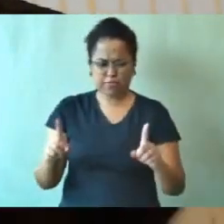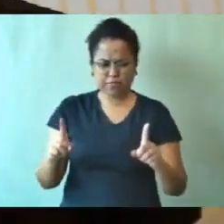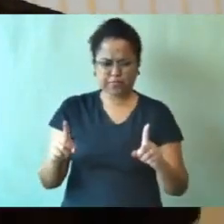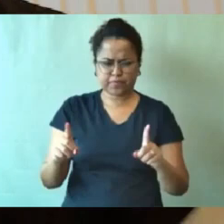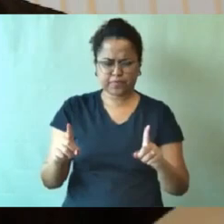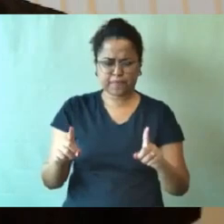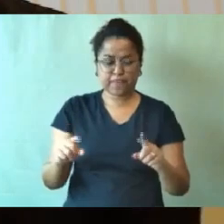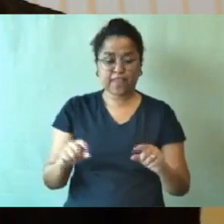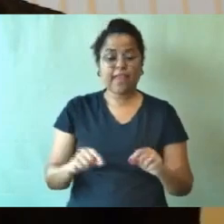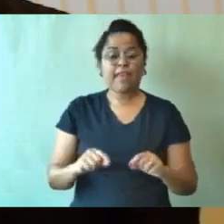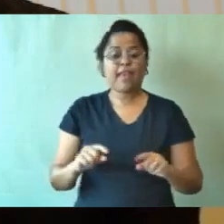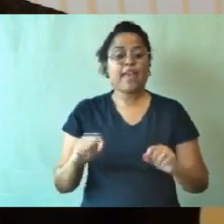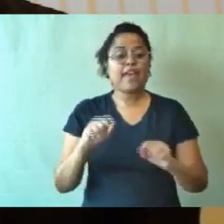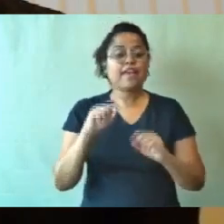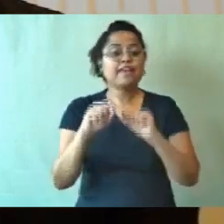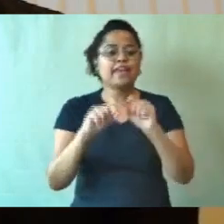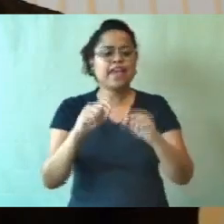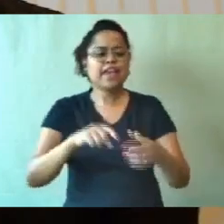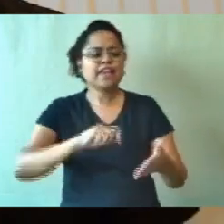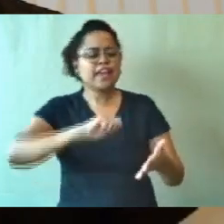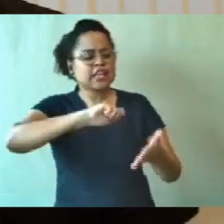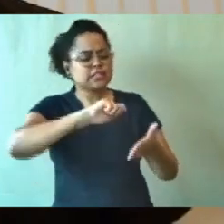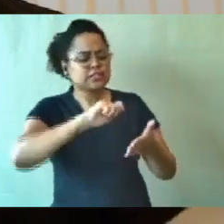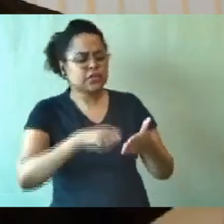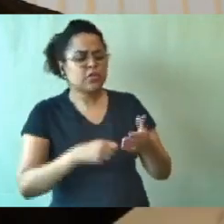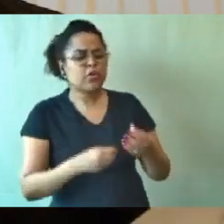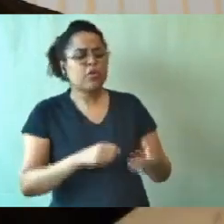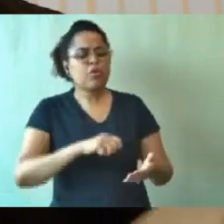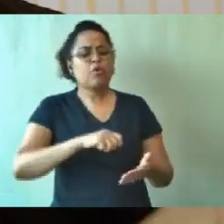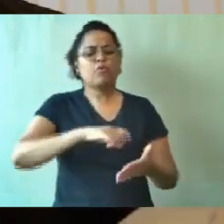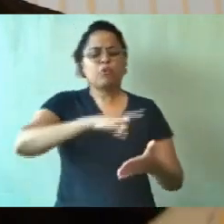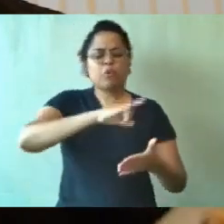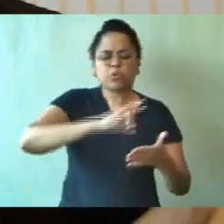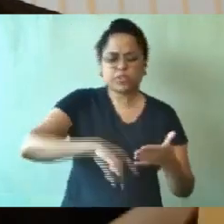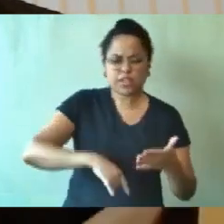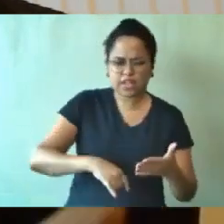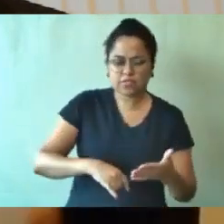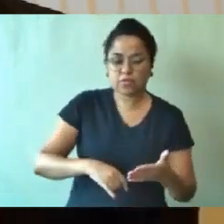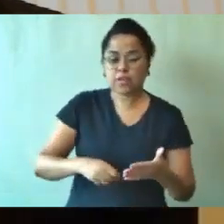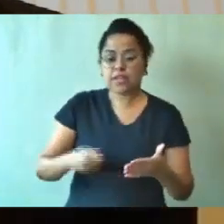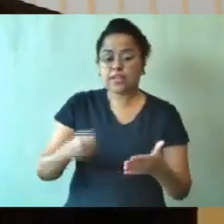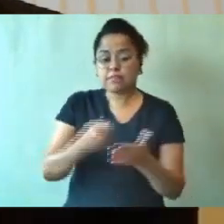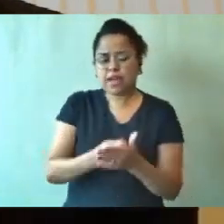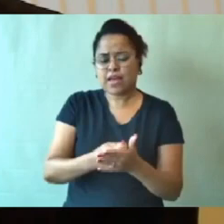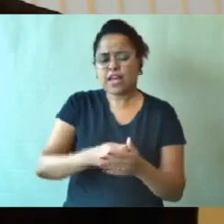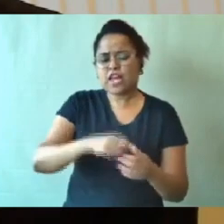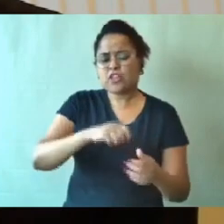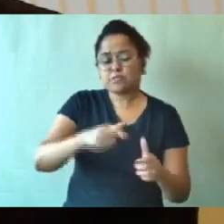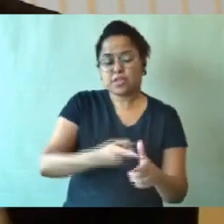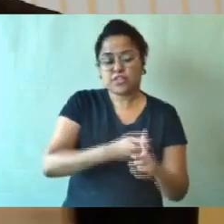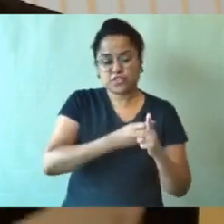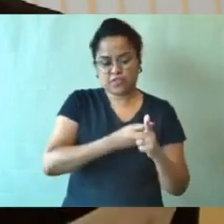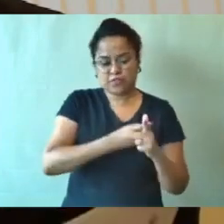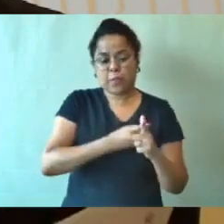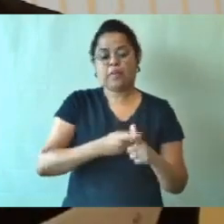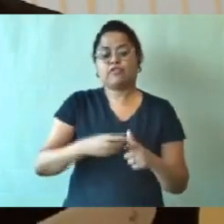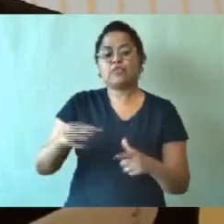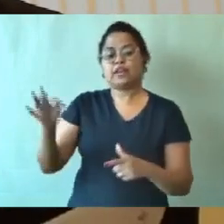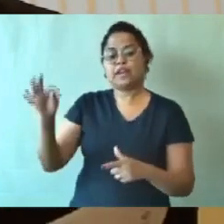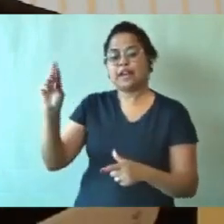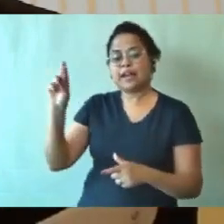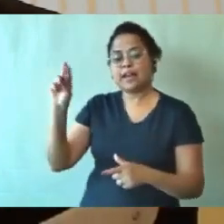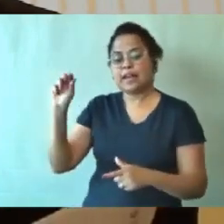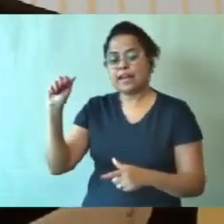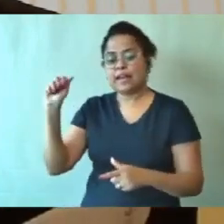Quem assinou o contrato transferindo para mim, quitando tudo, foi a Transimão, no termo de